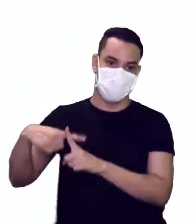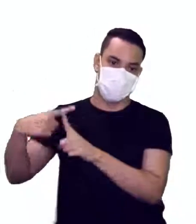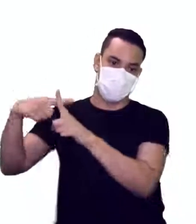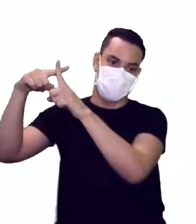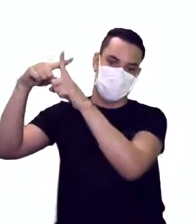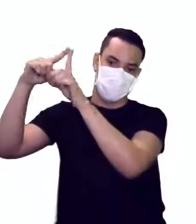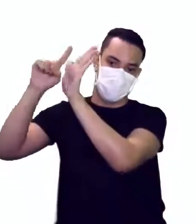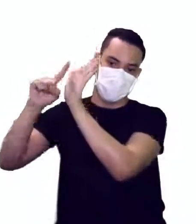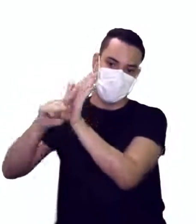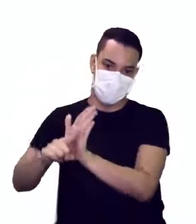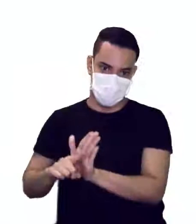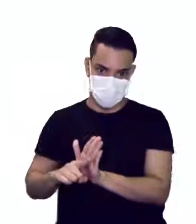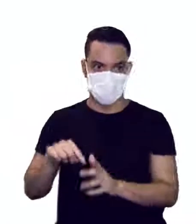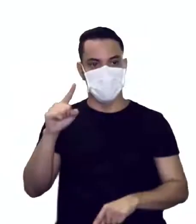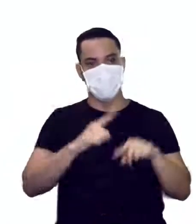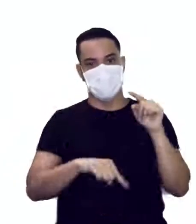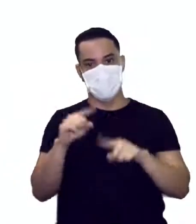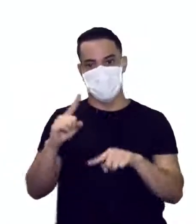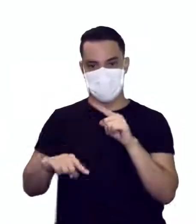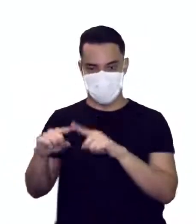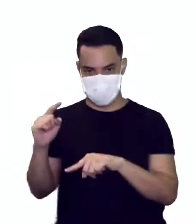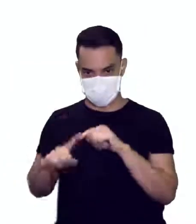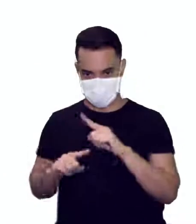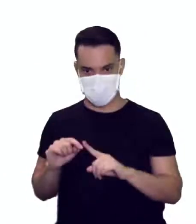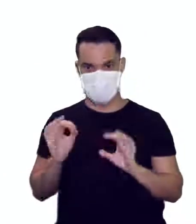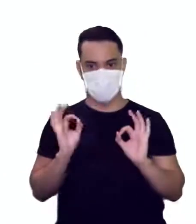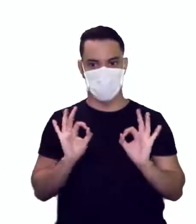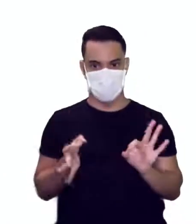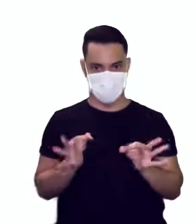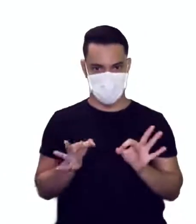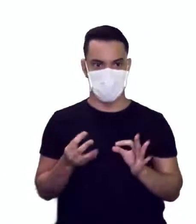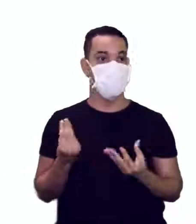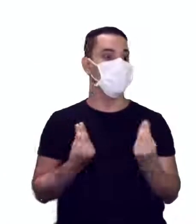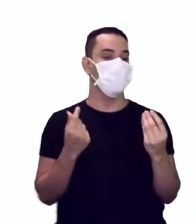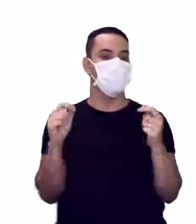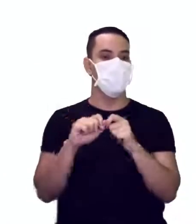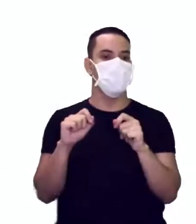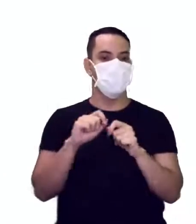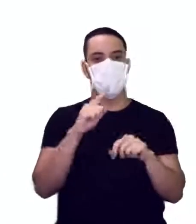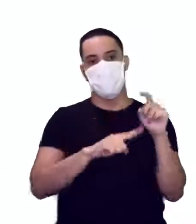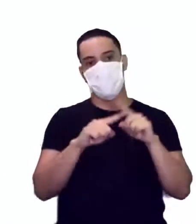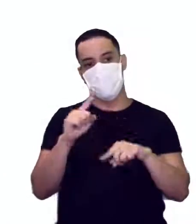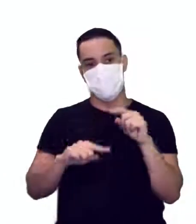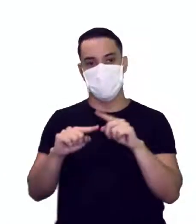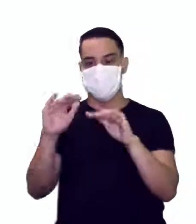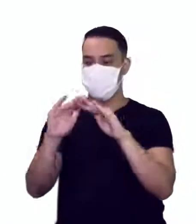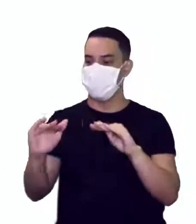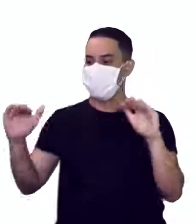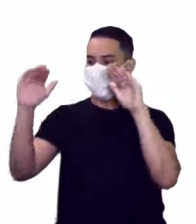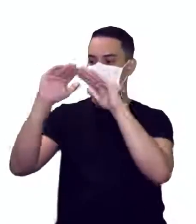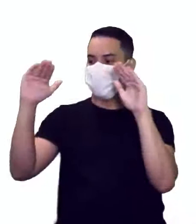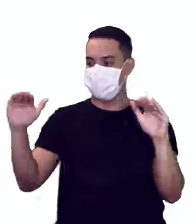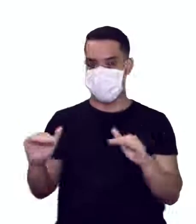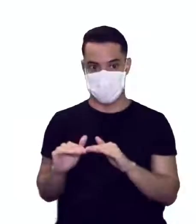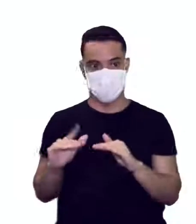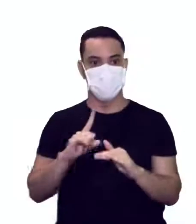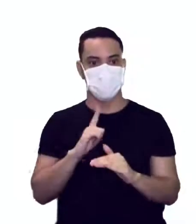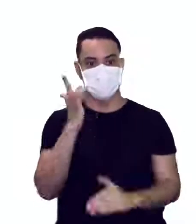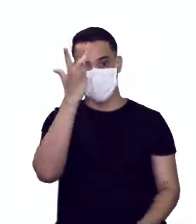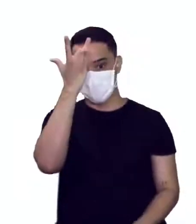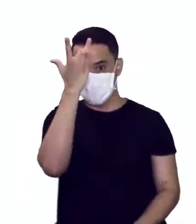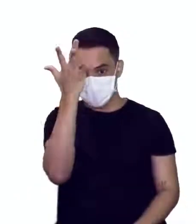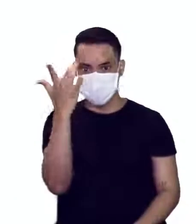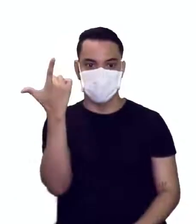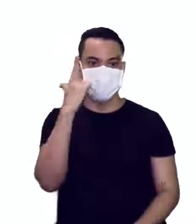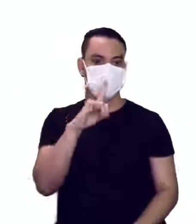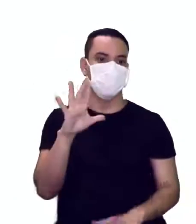você atrita um material que está embaixo com um material que está em cima, o que está acontecendo ali? Ele tem mais facilidade